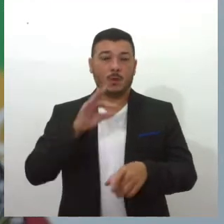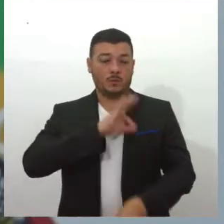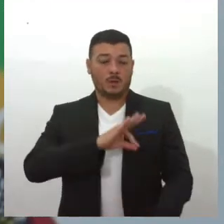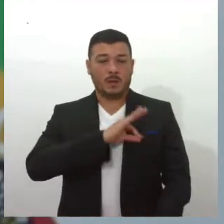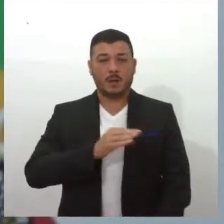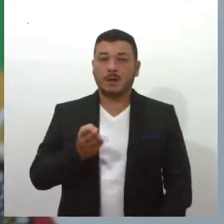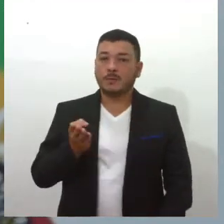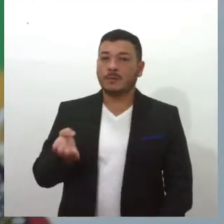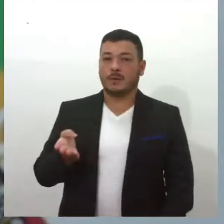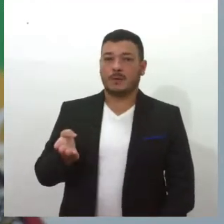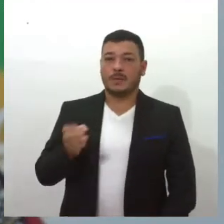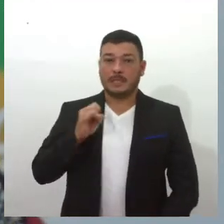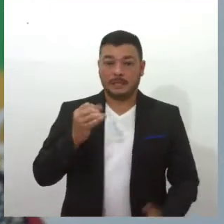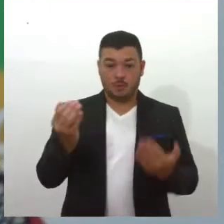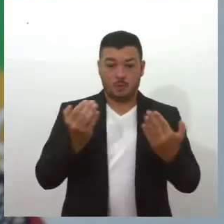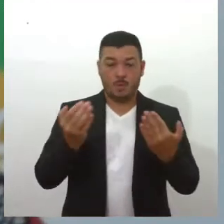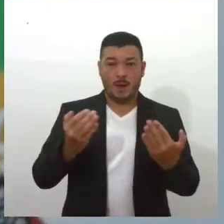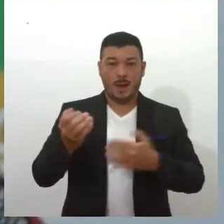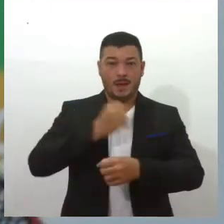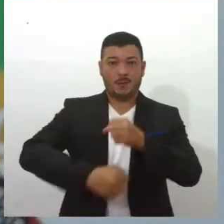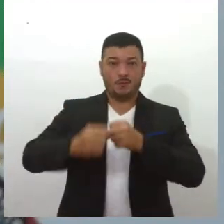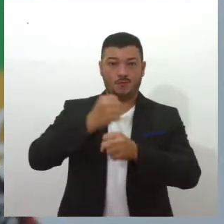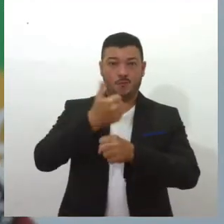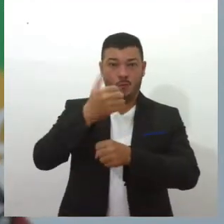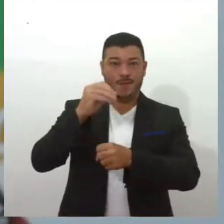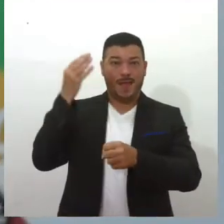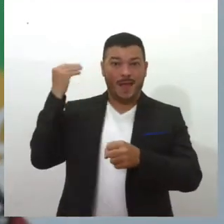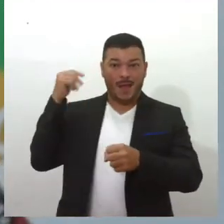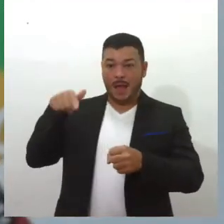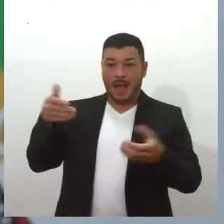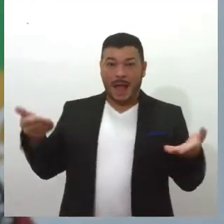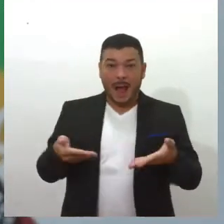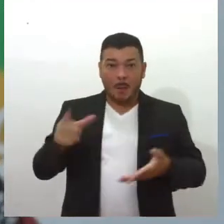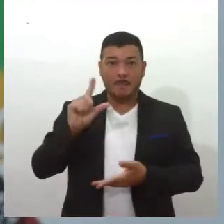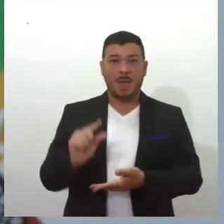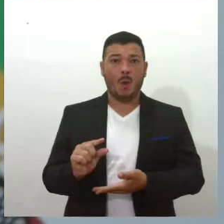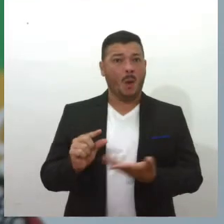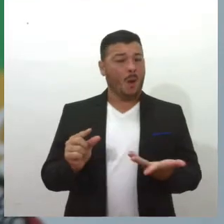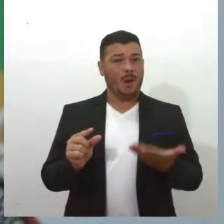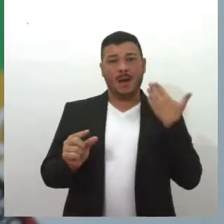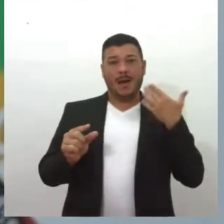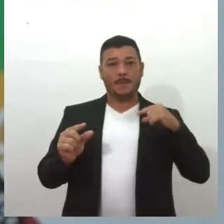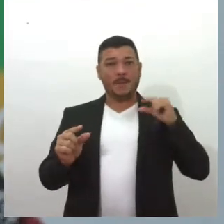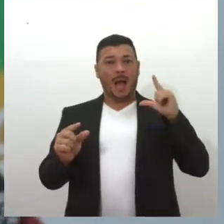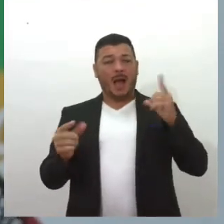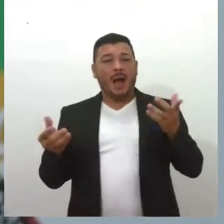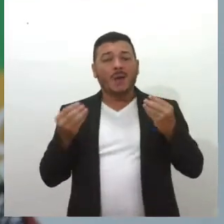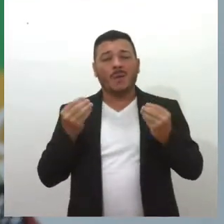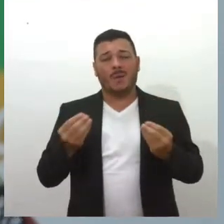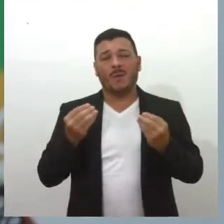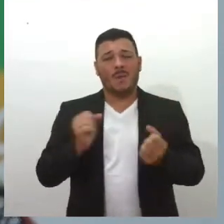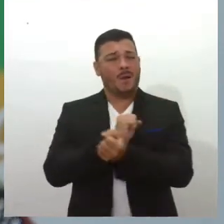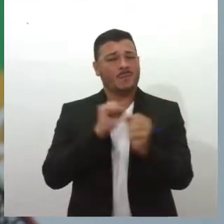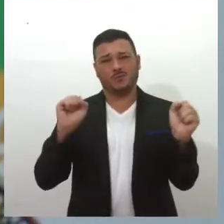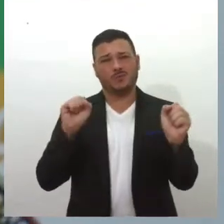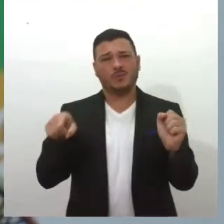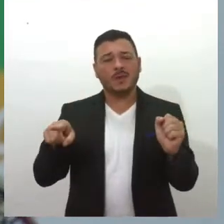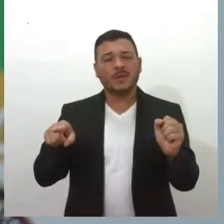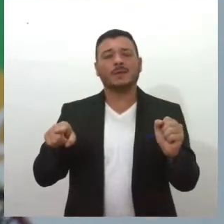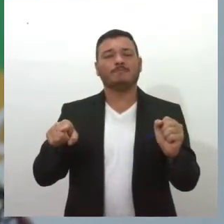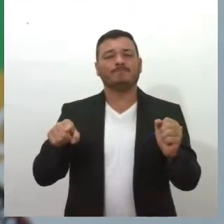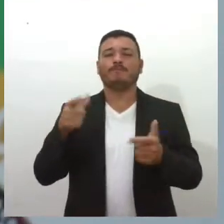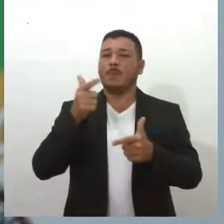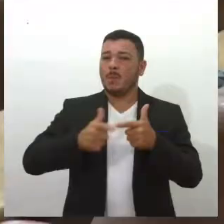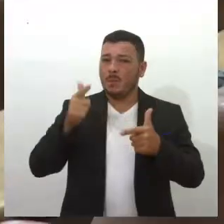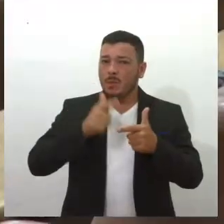deles atualmente é menor do que há 10 anos atrás. Né? Então isso é um absurdo, eles estão realmente em situação